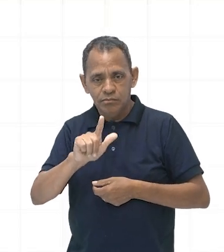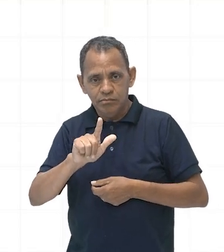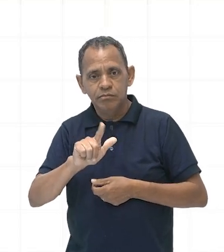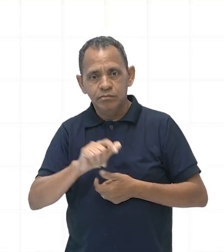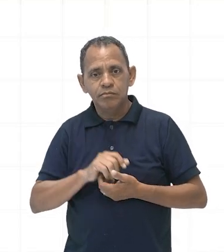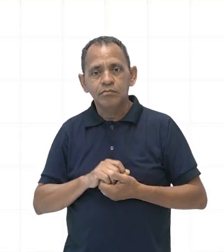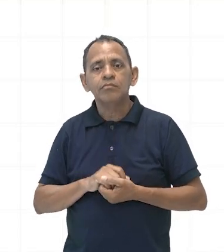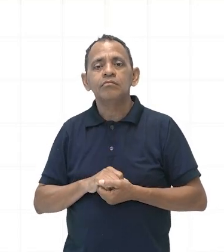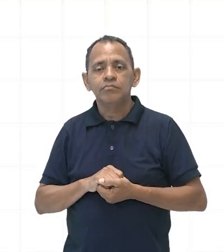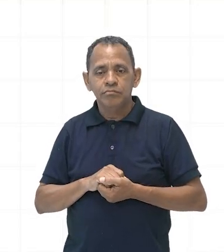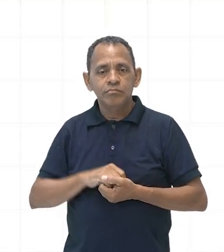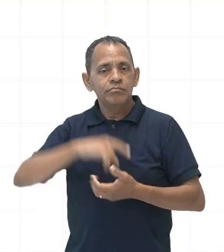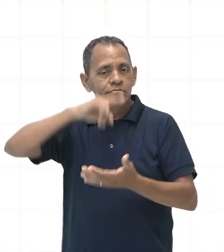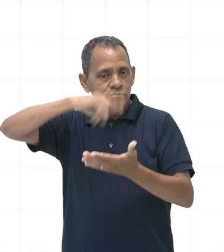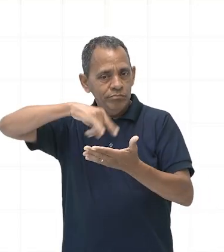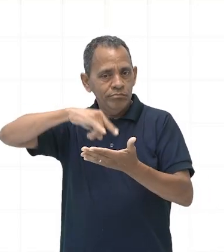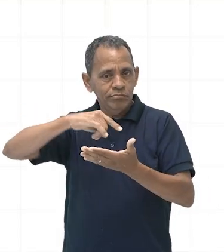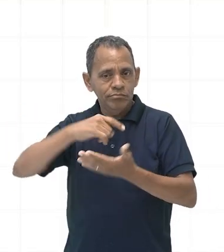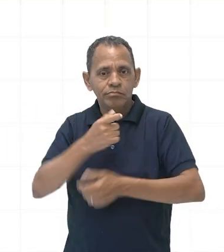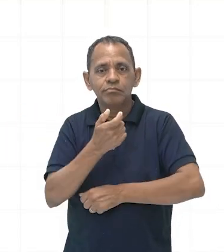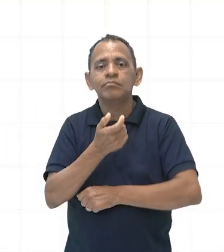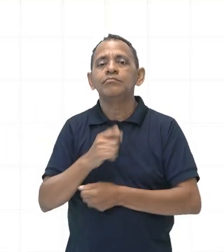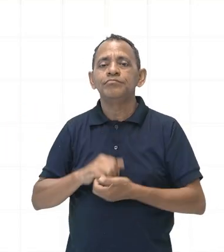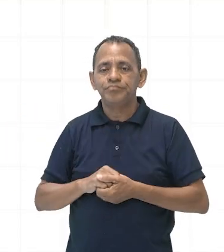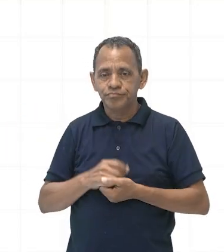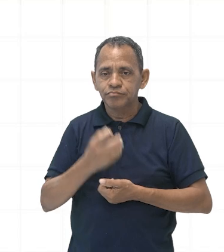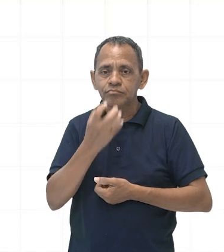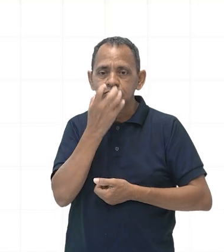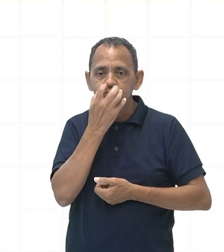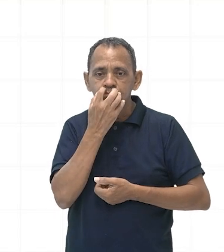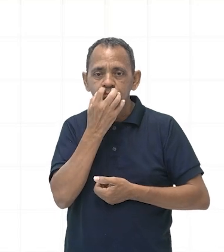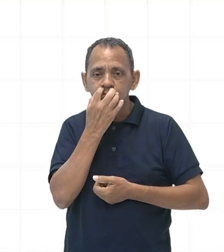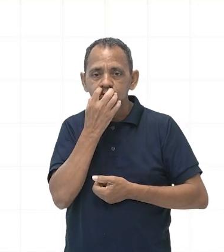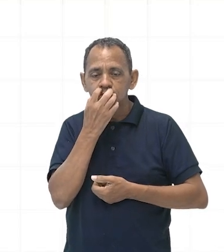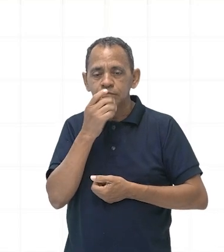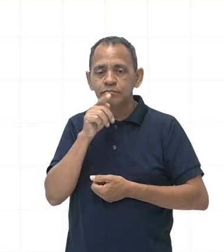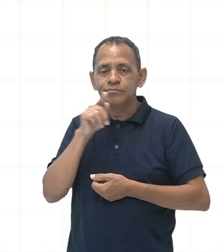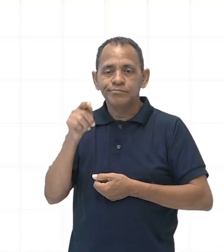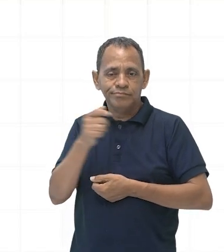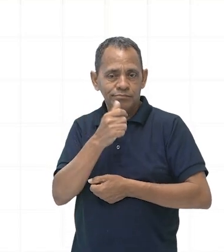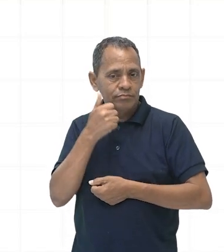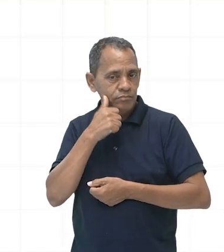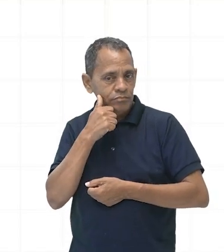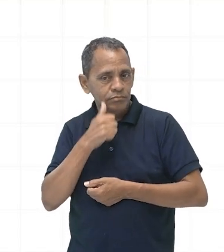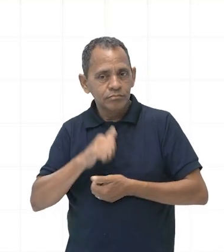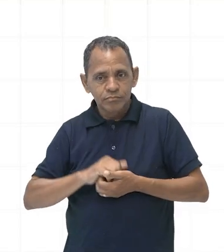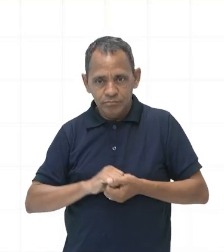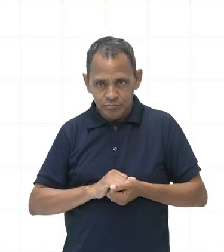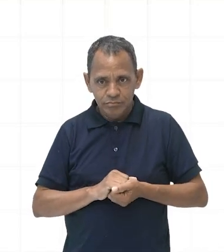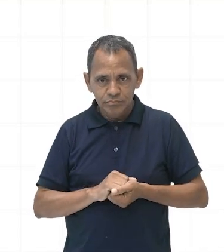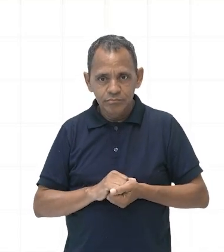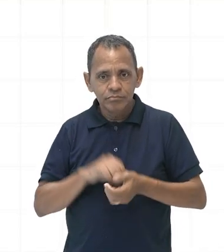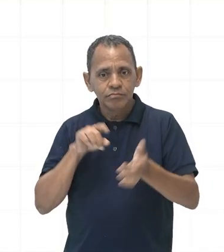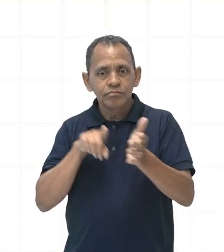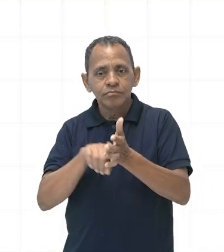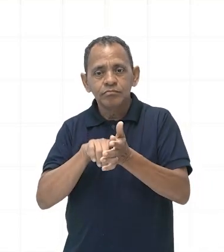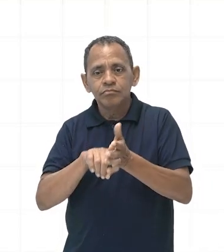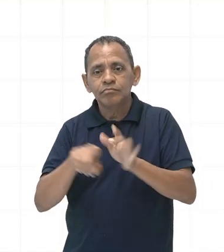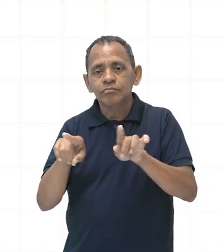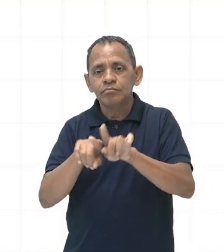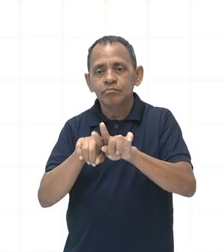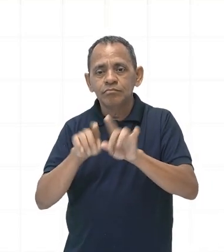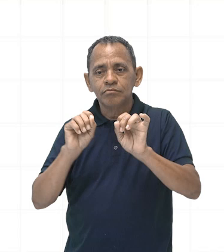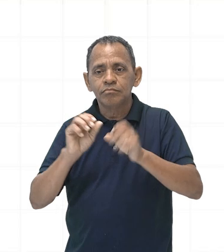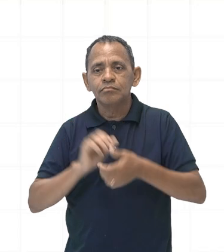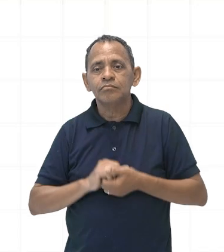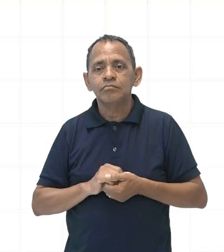né, para o cachorrinho da Amanda, certo? Então, vamos verificar aqui uma